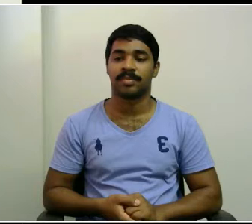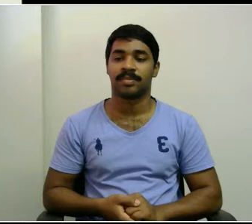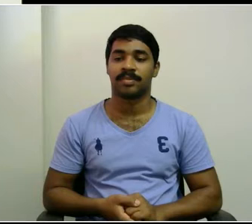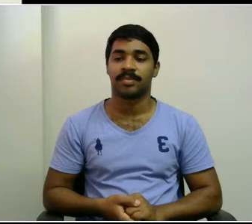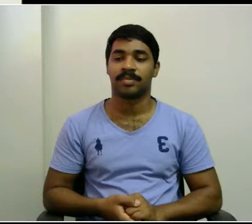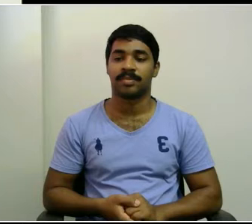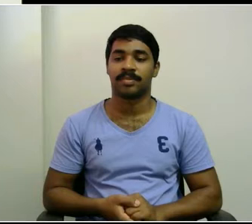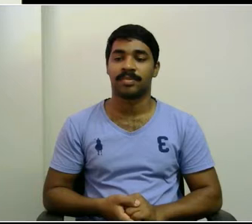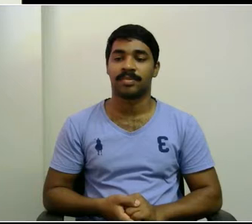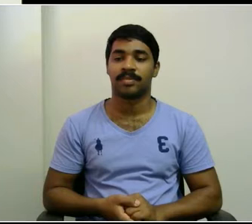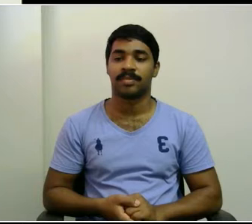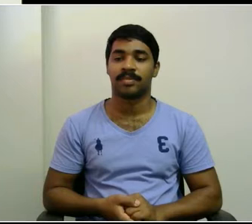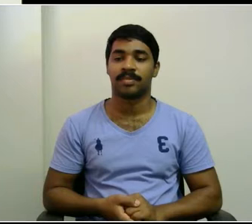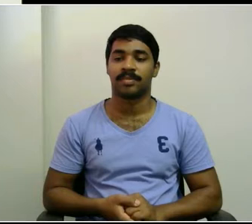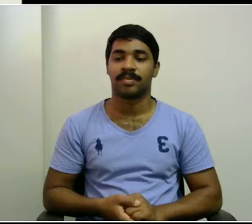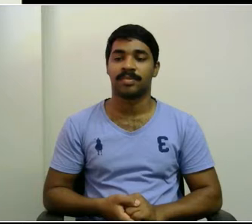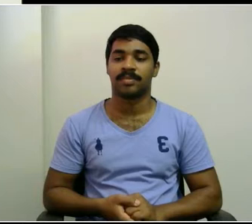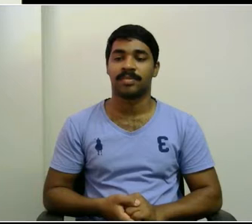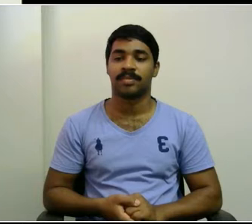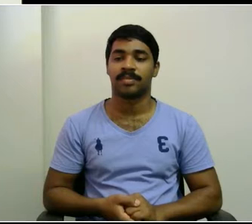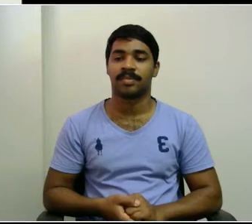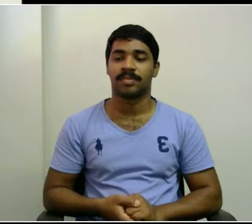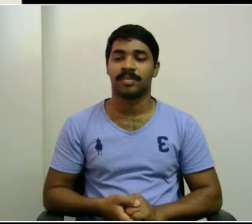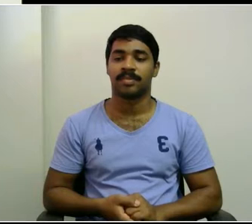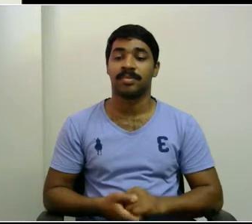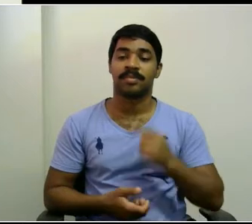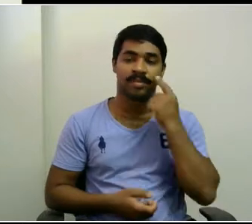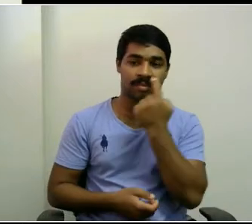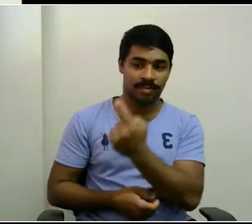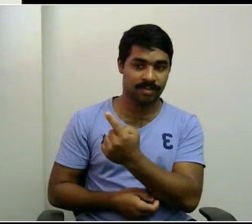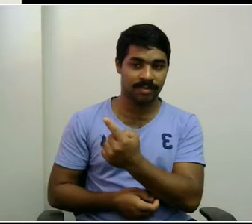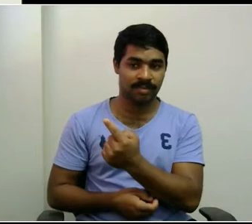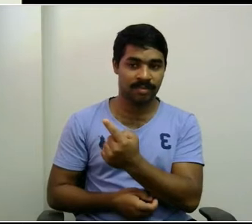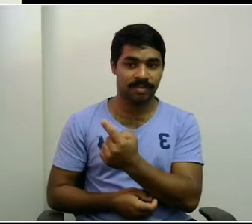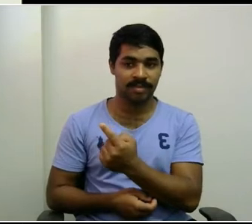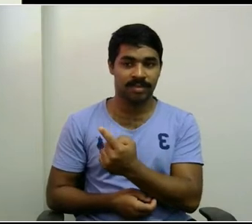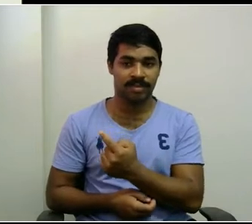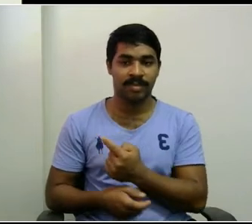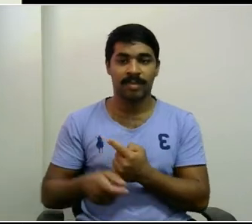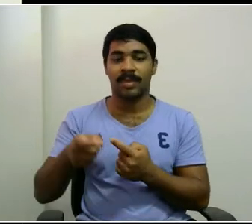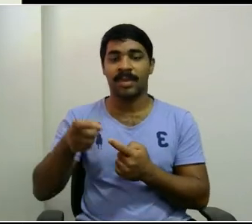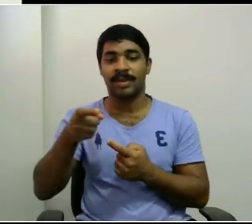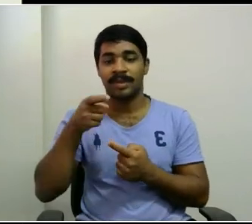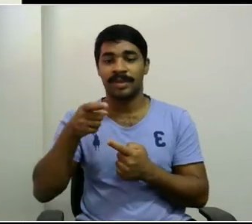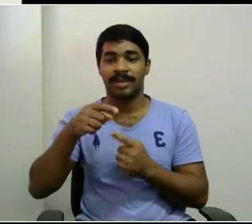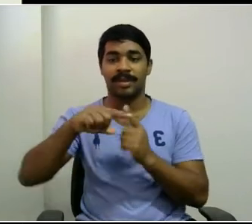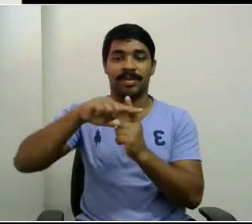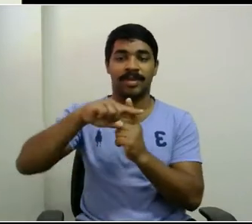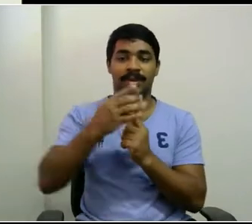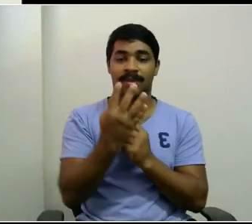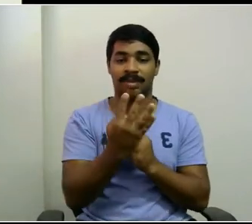Menos 5 é menor ou igual a zero. Né? E daqui eu tiraria o quê?